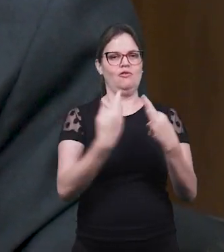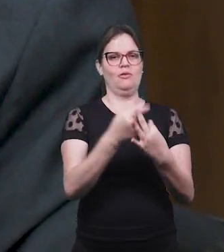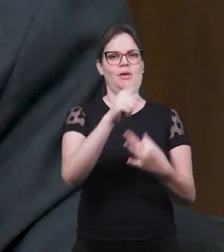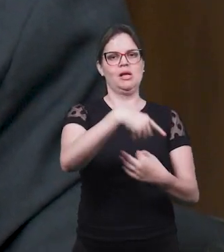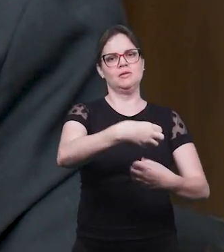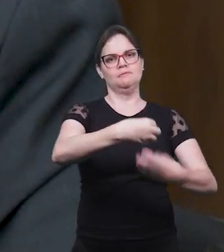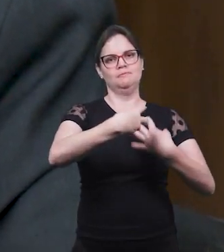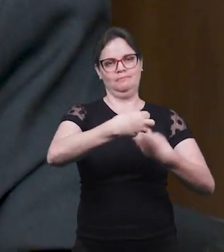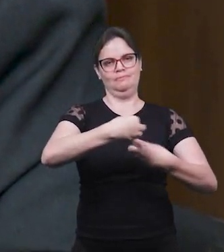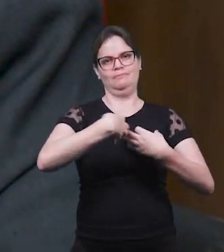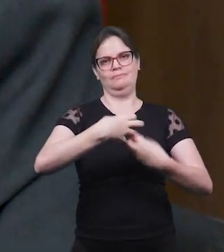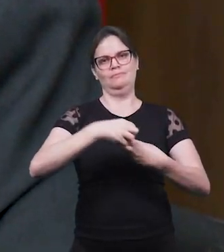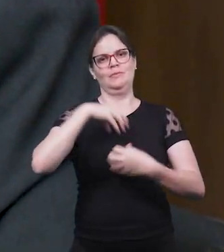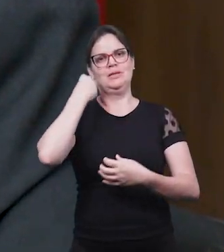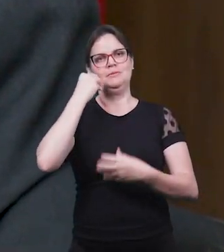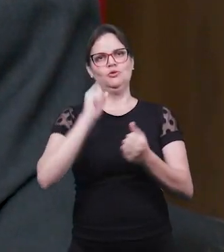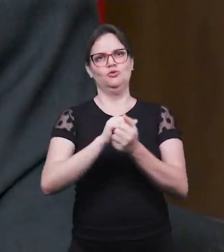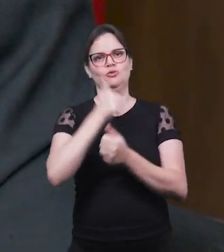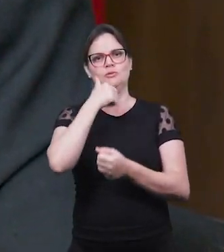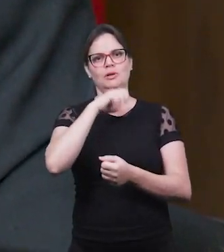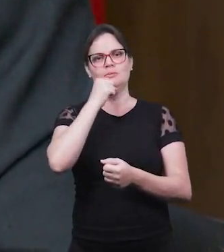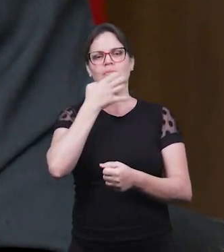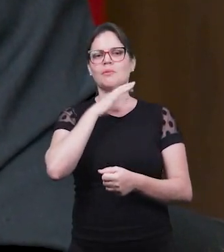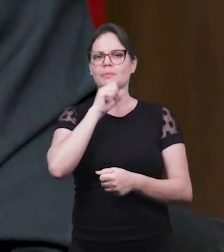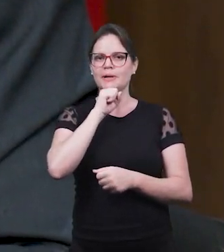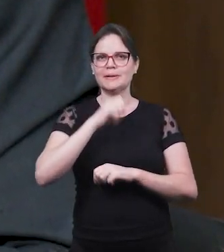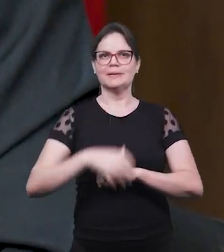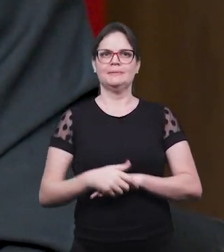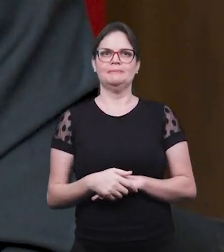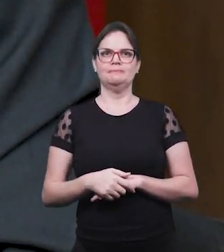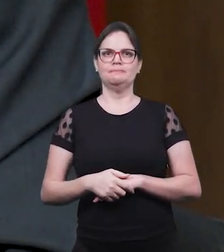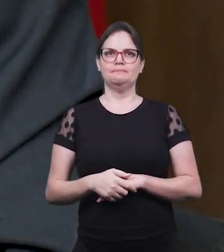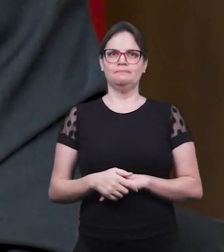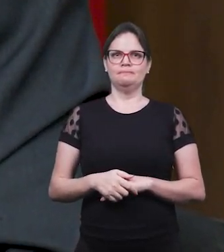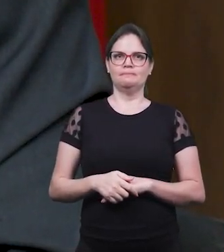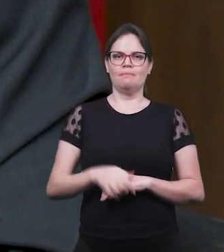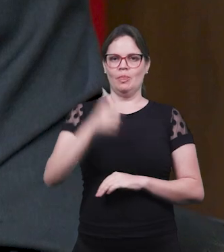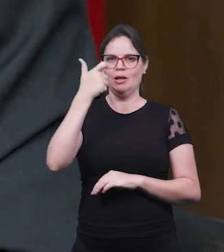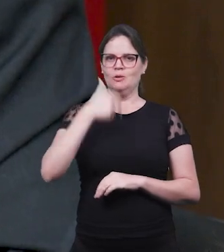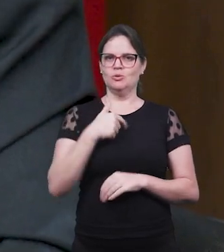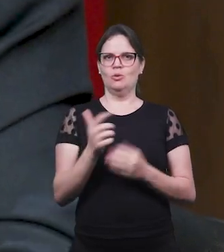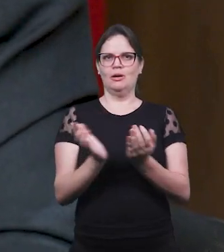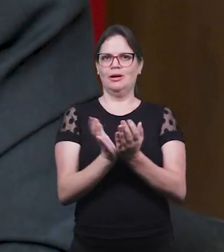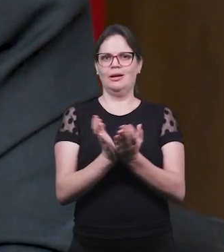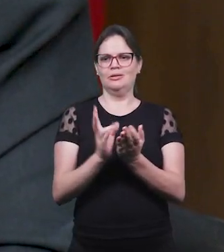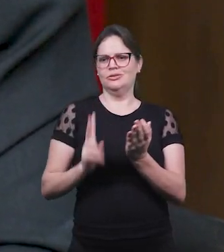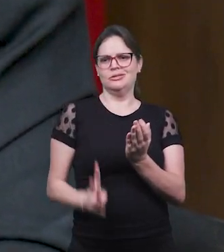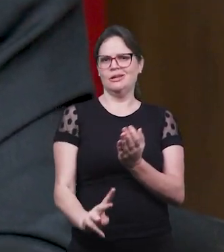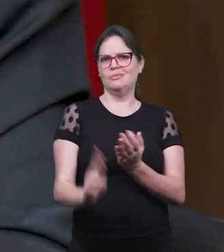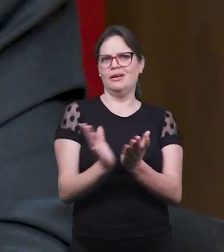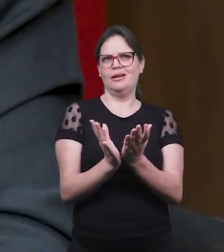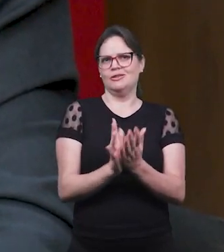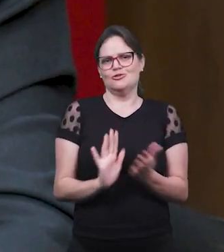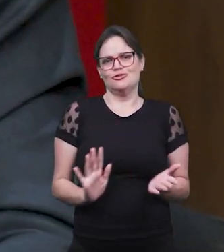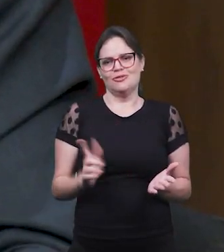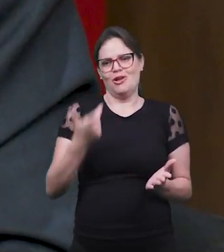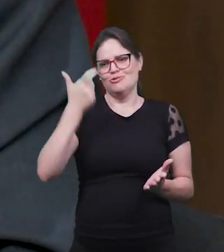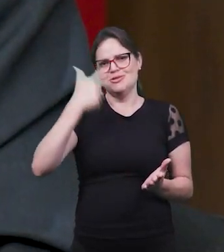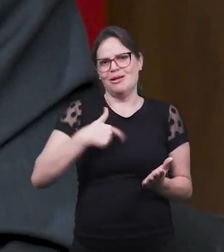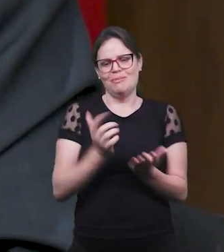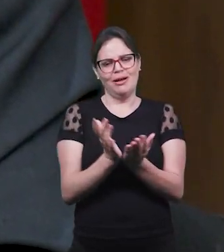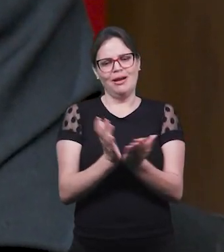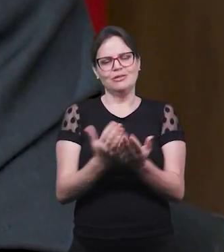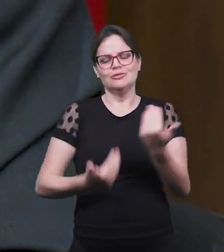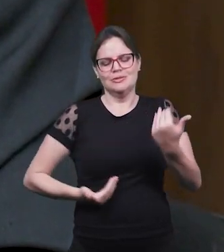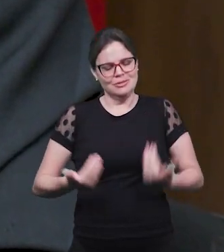dessa experiência com os meus pais ali. Então, eu sou aquele tipo de crente que sempre fui crente. Eu sou aquele